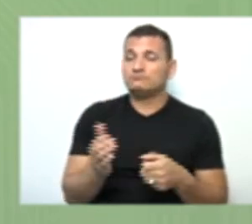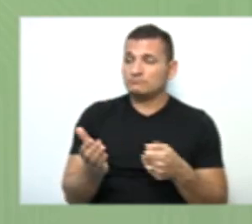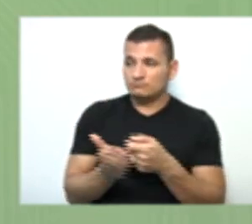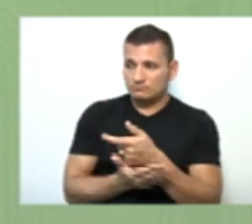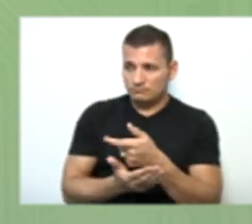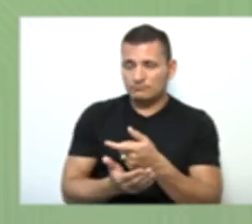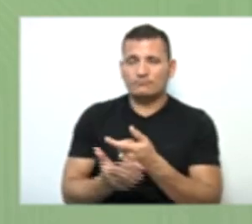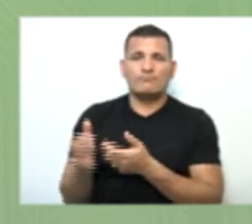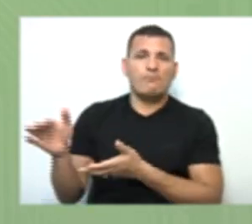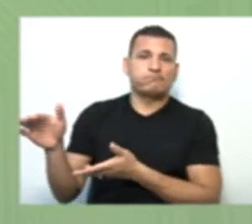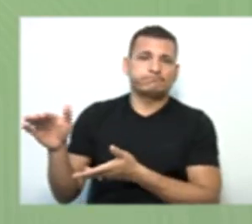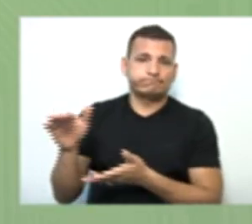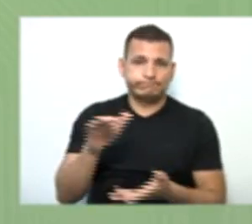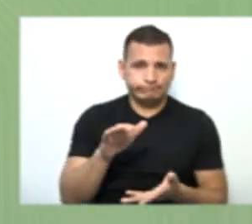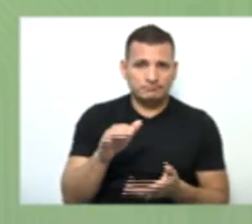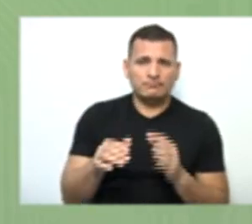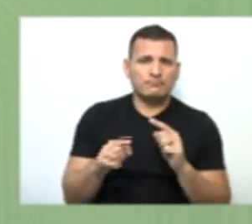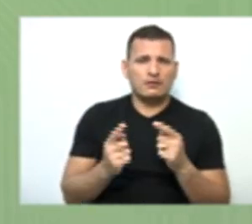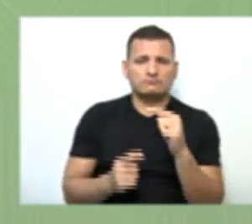da cooperativa?